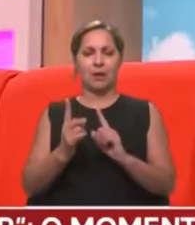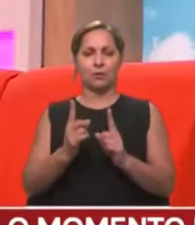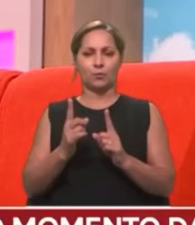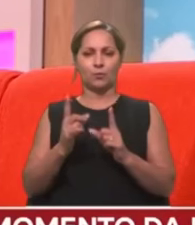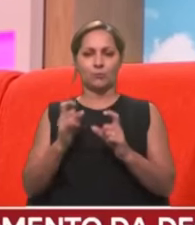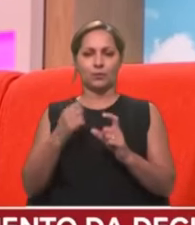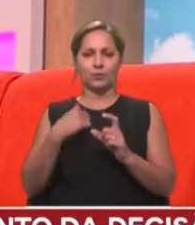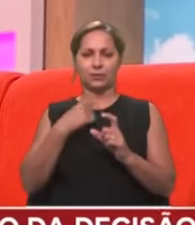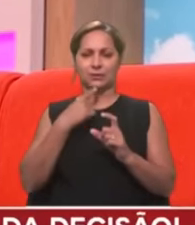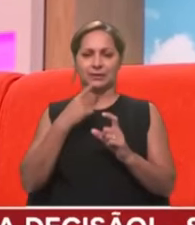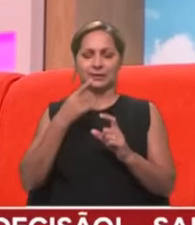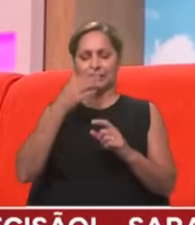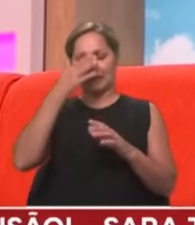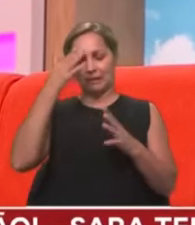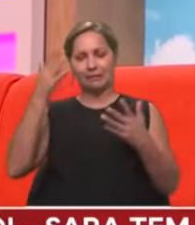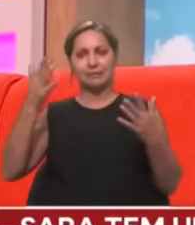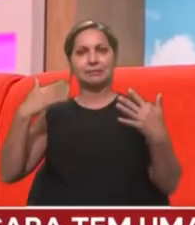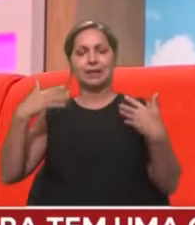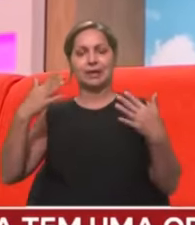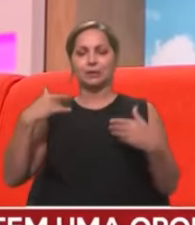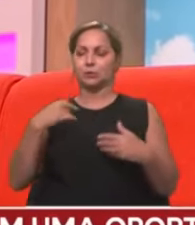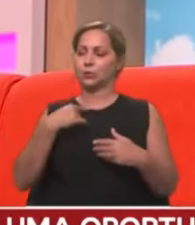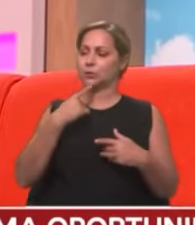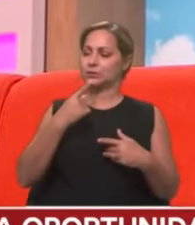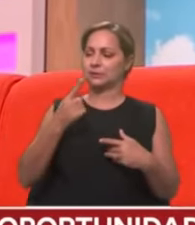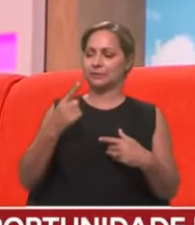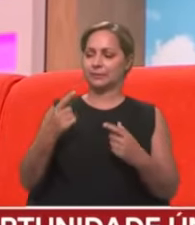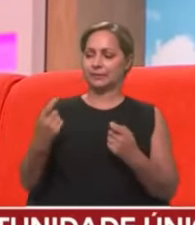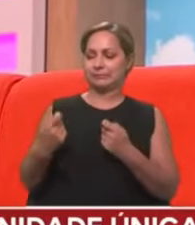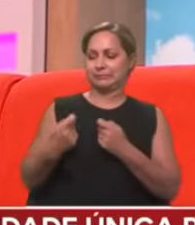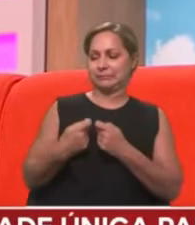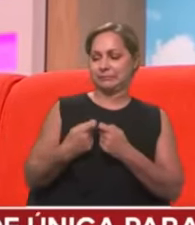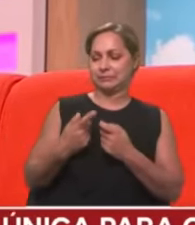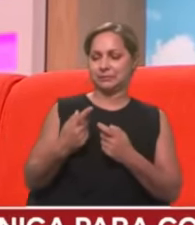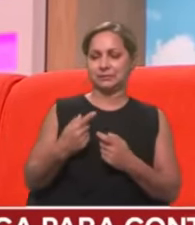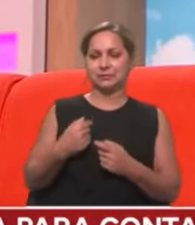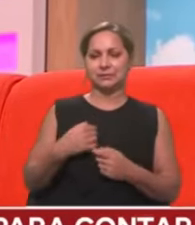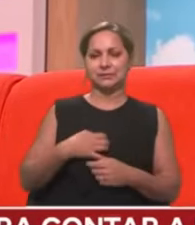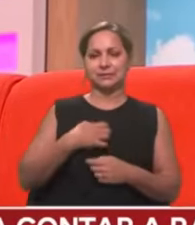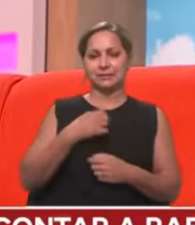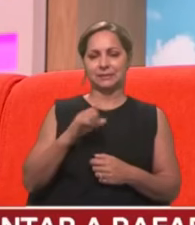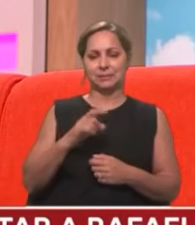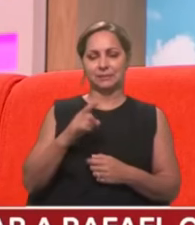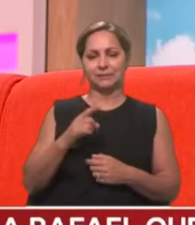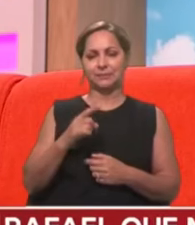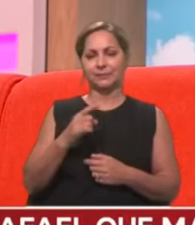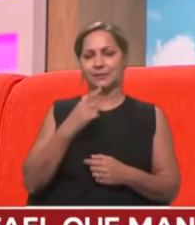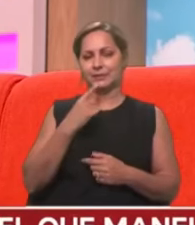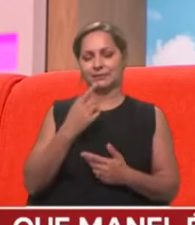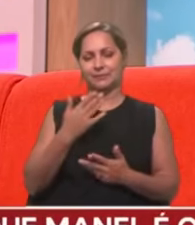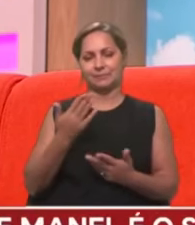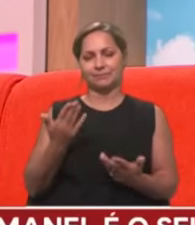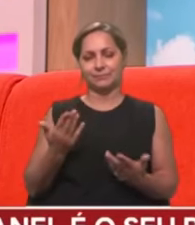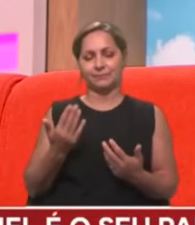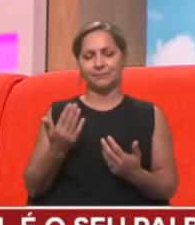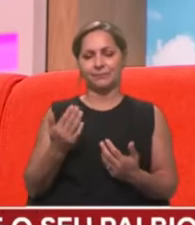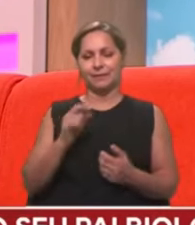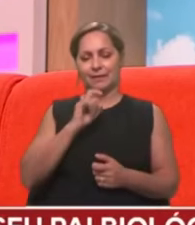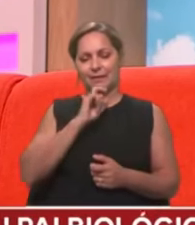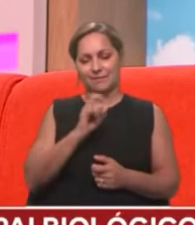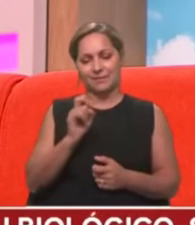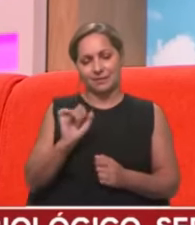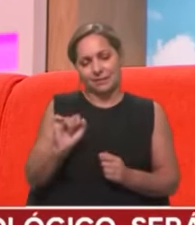a brincar at tá calor ou para para ele também não não se sentir muito incomodado dar os sinais mas estava-te